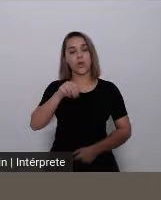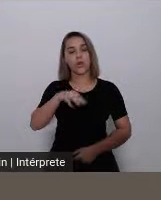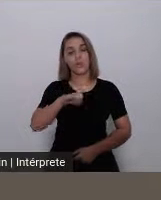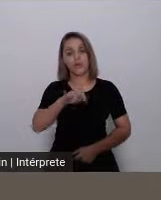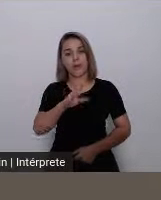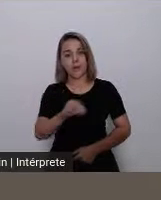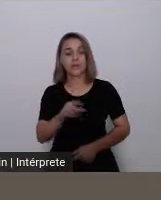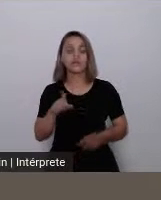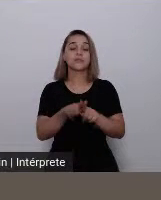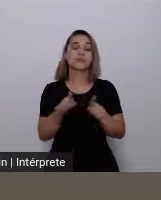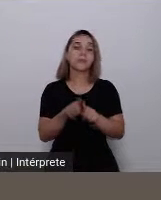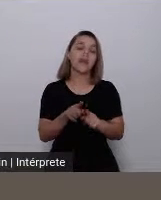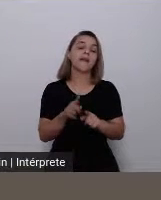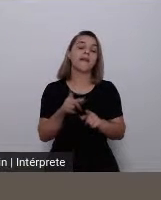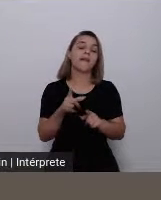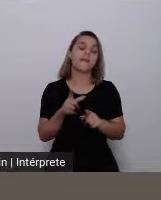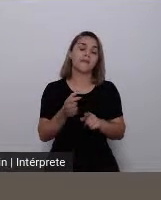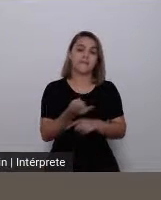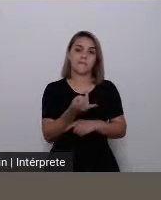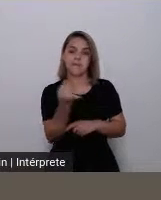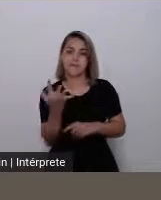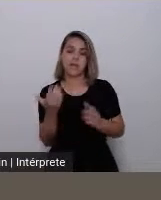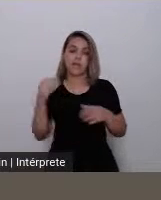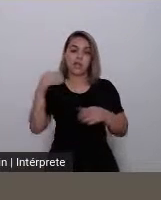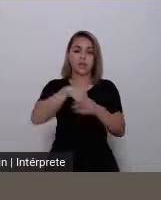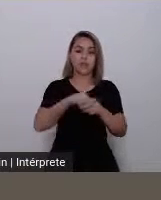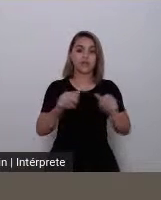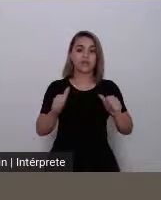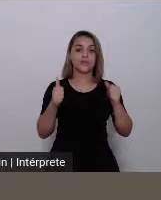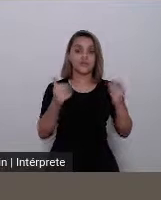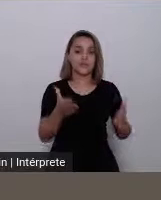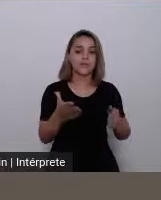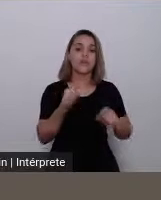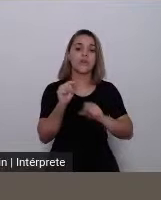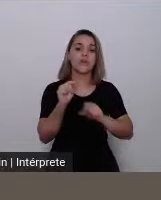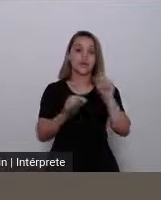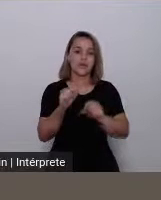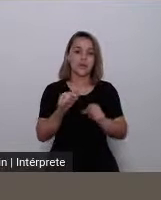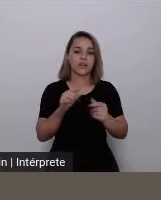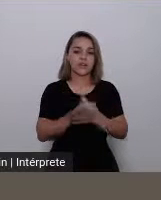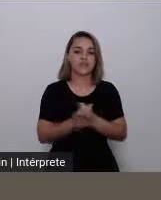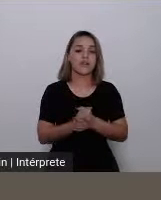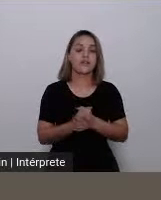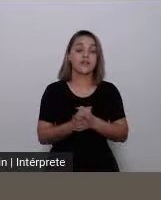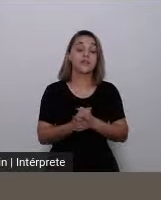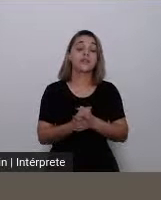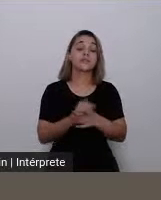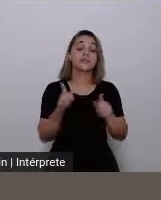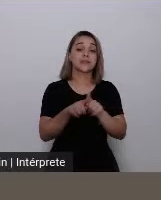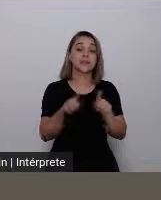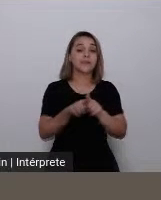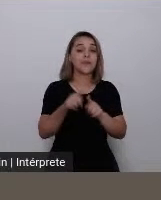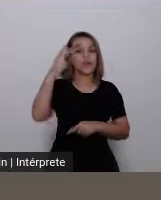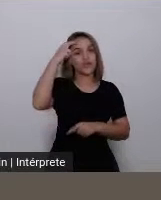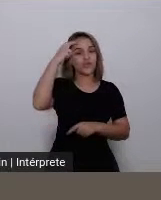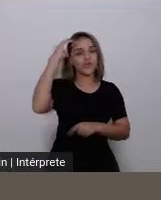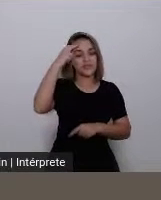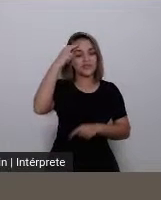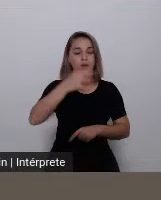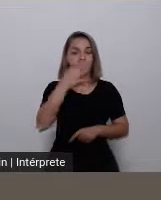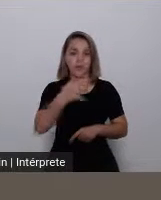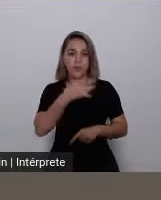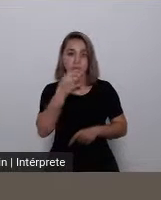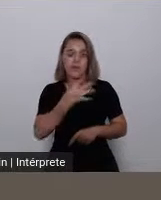polarização, dentro e fora, é poderosa e levada adiante, sem consciência crítica, é arriscada, quase